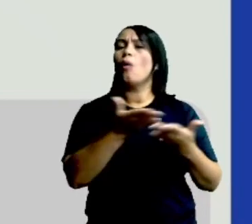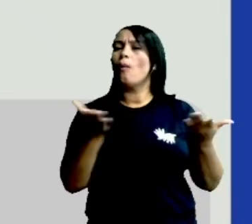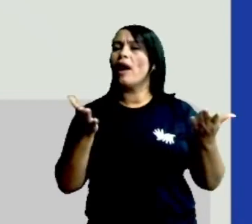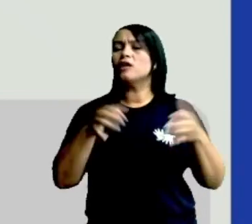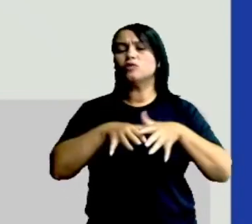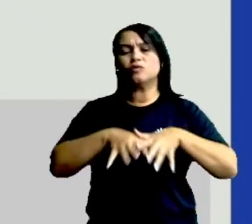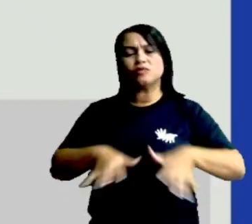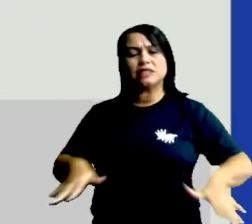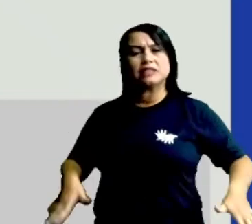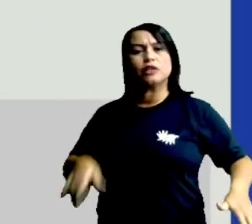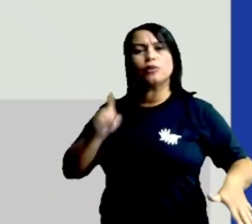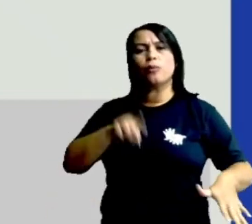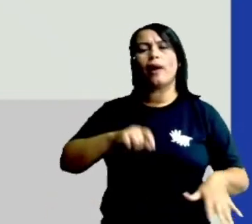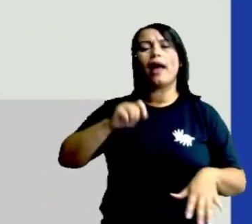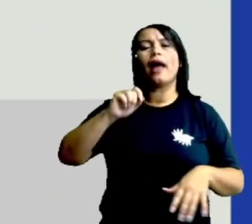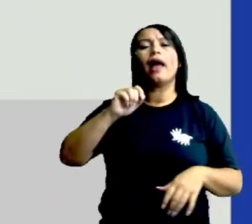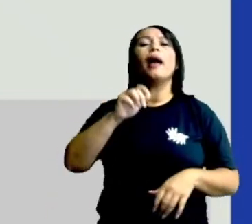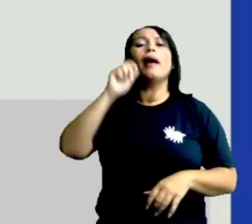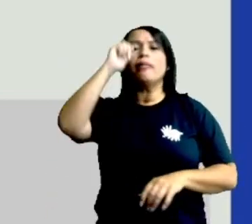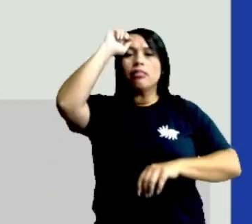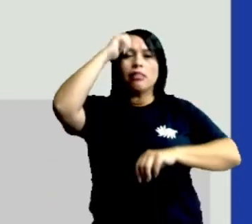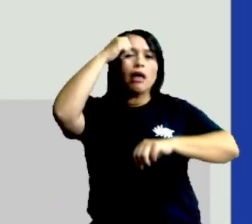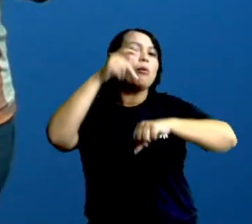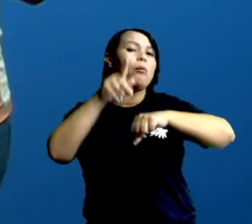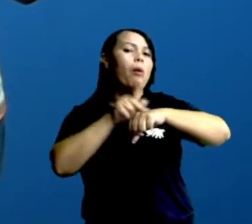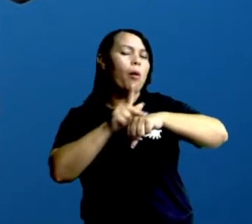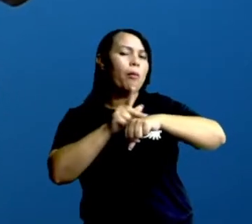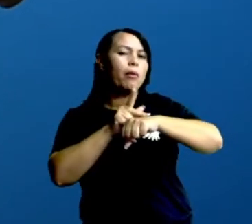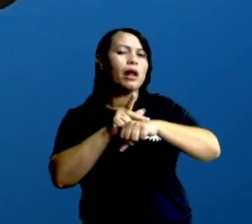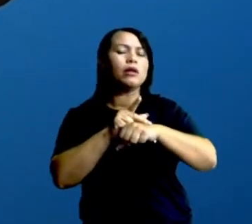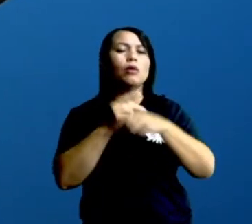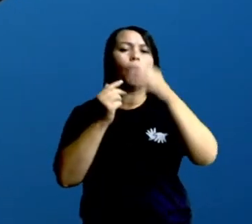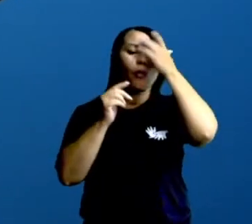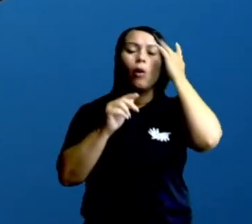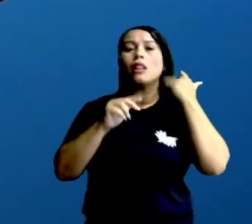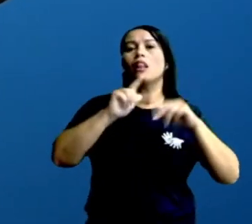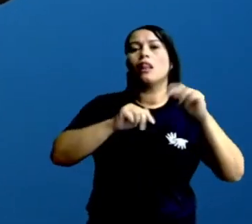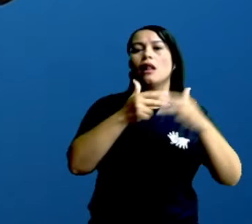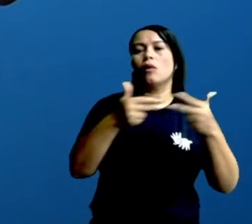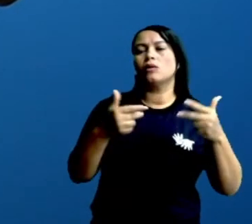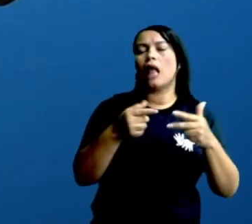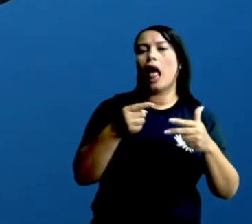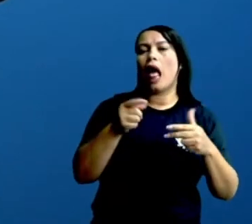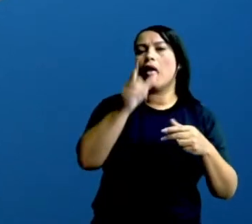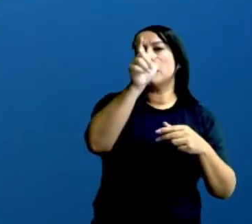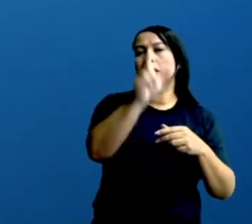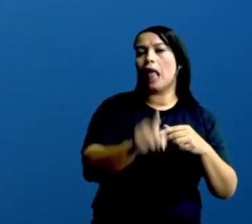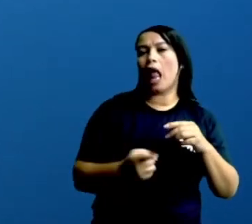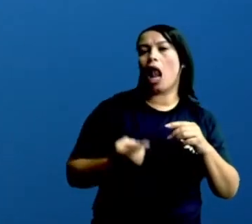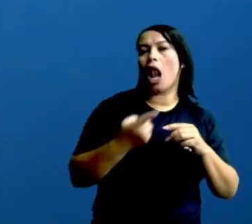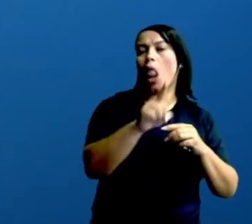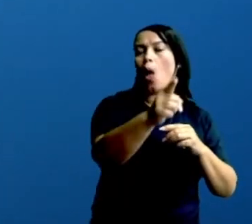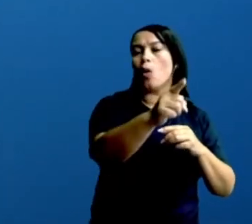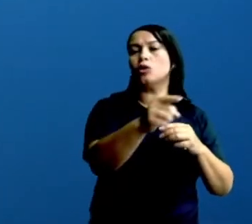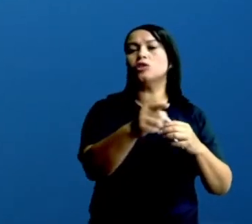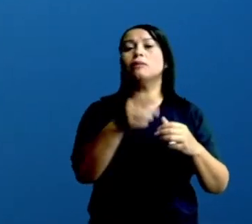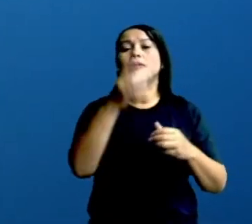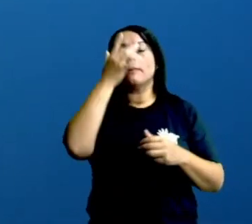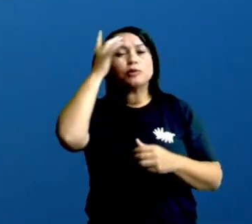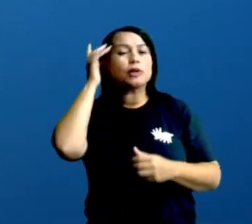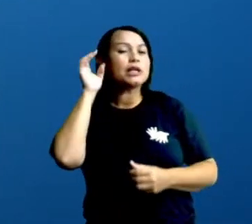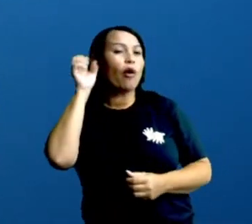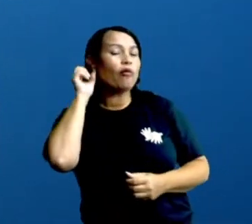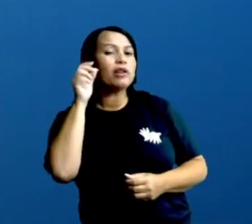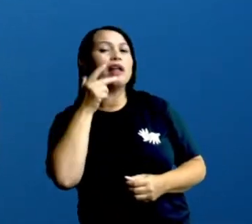negro. Então, quando o objeto, ele está longe de quem está falando e perto de quem está